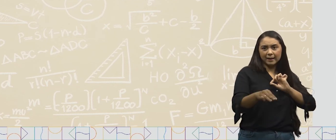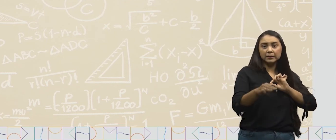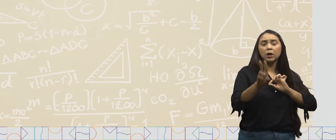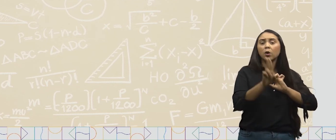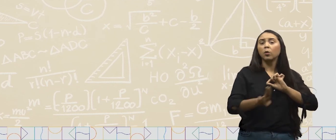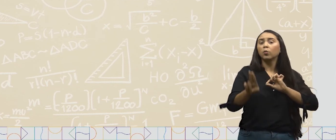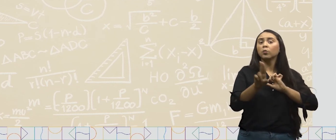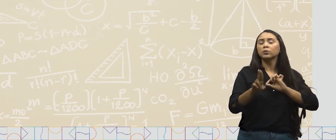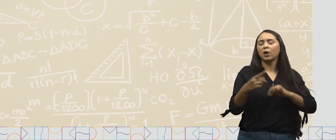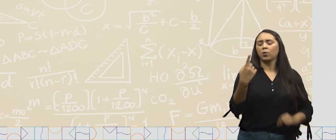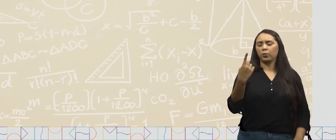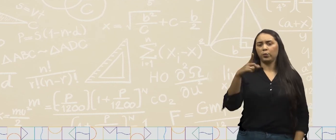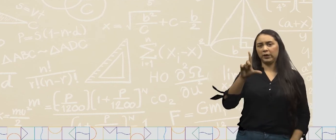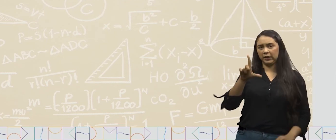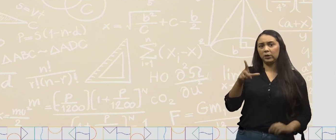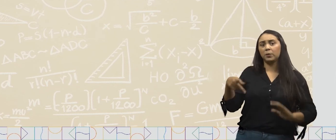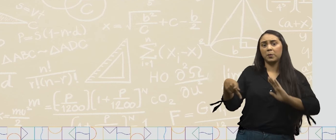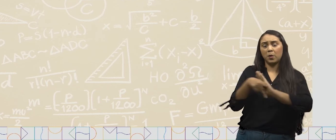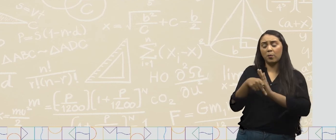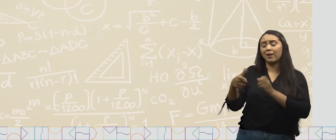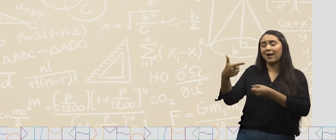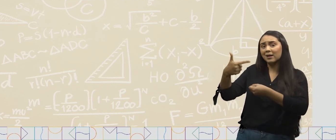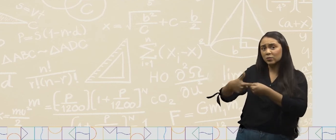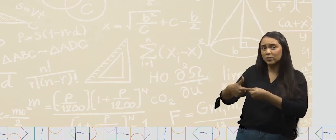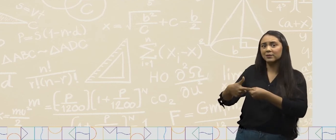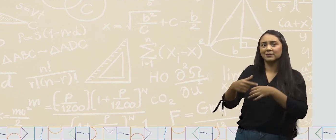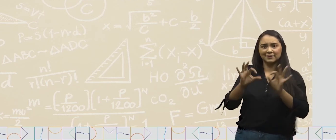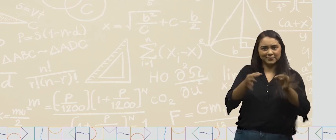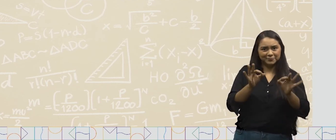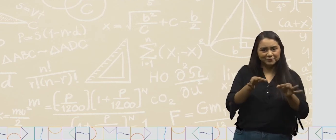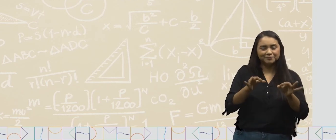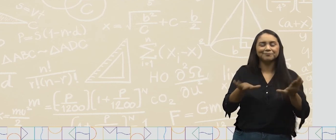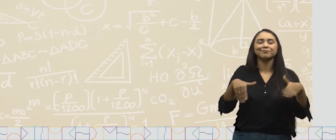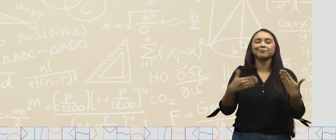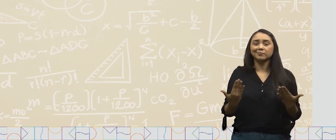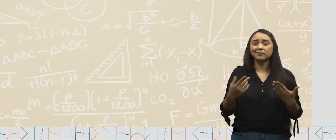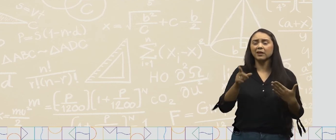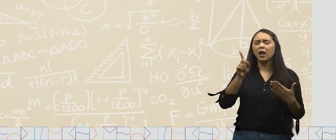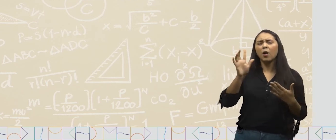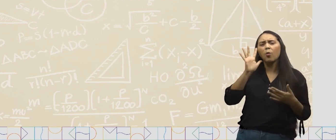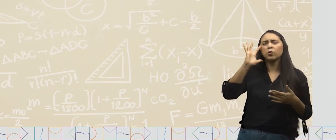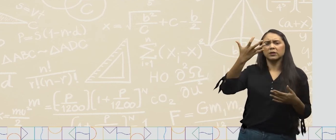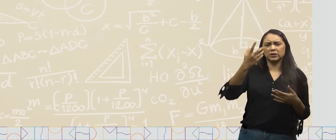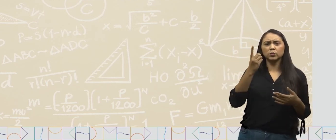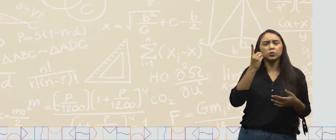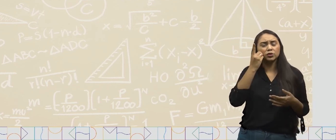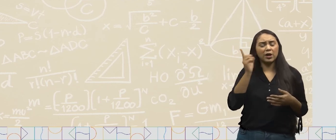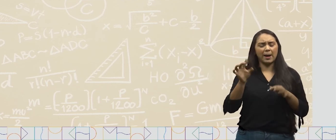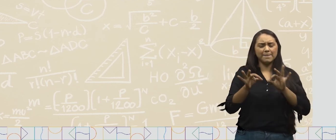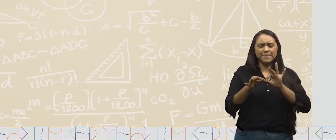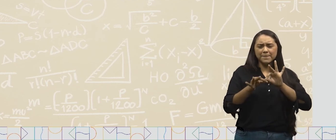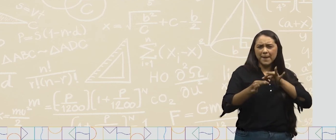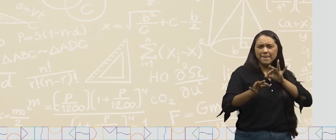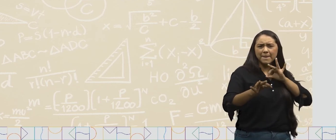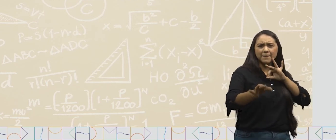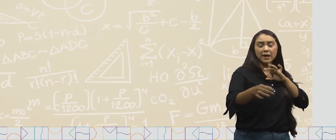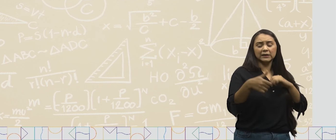é consumido 1 litro de gasolina, certo? Nesse dia aí, ele